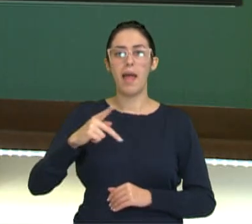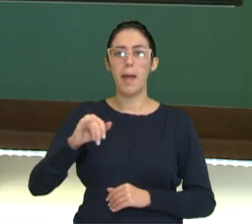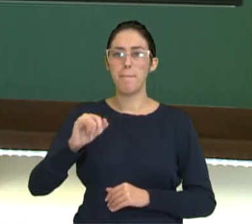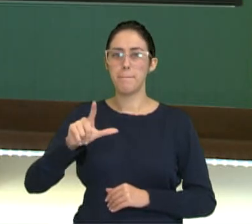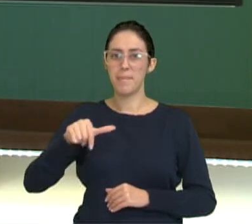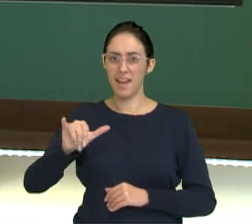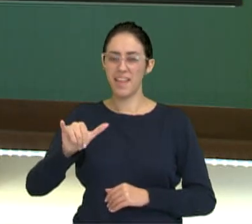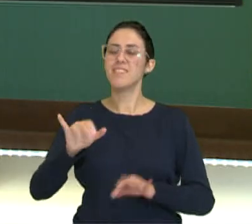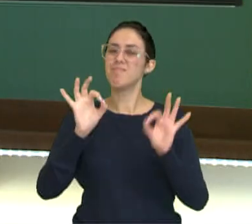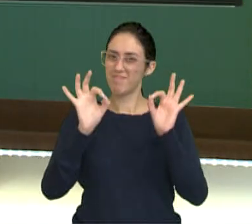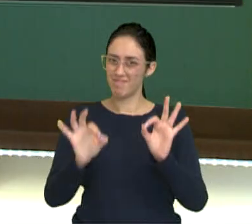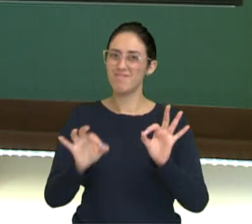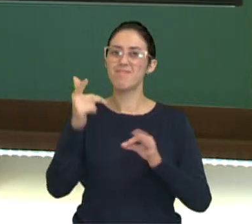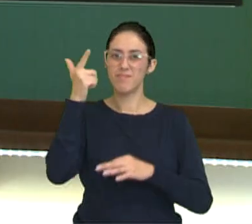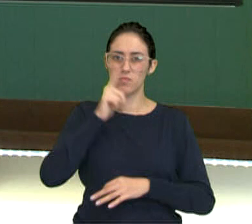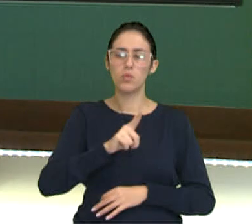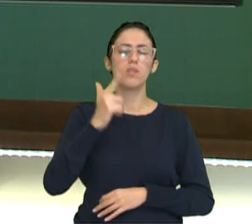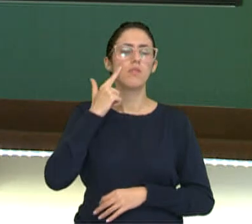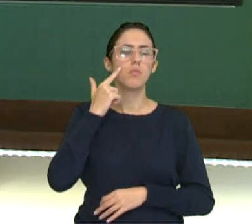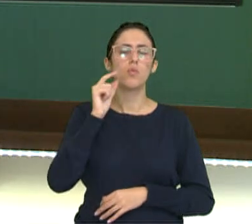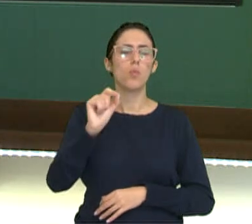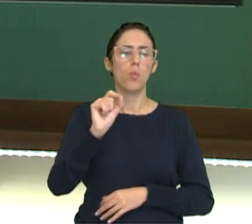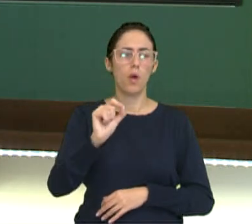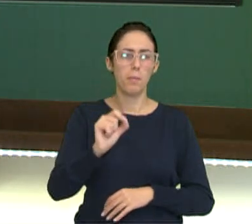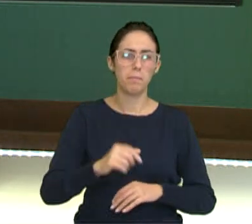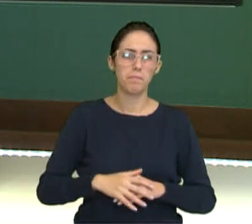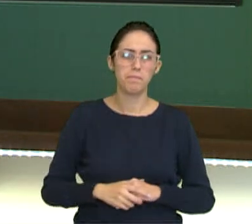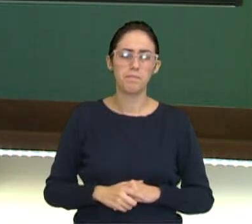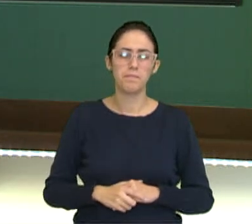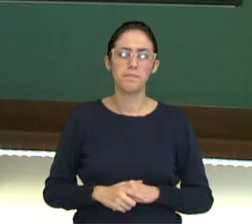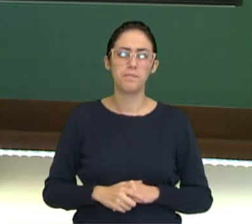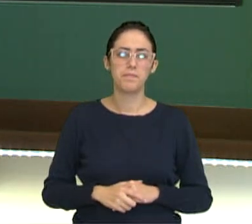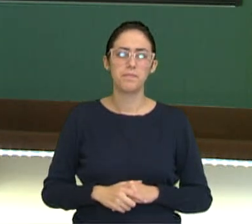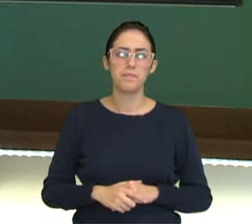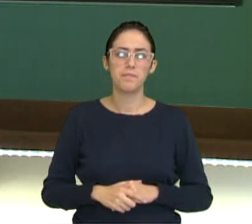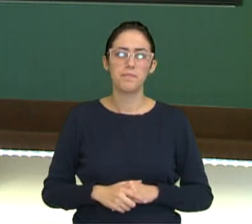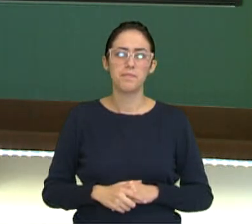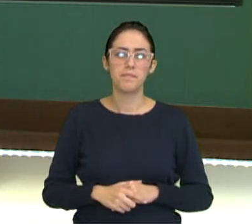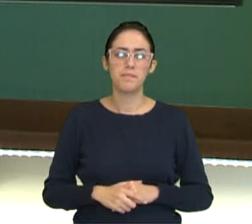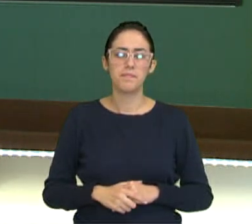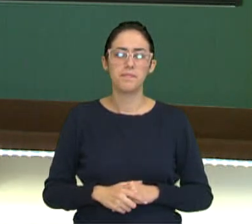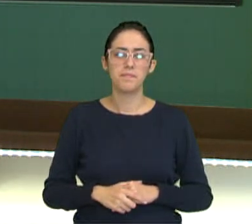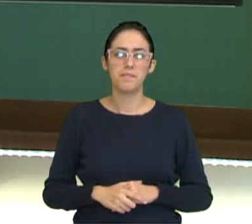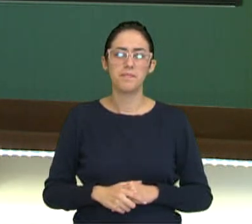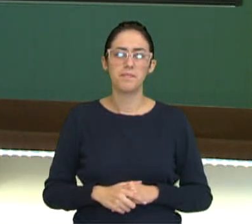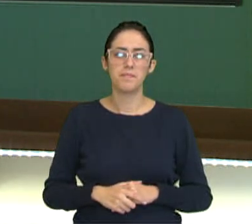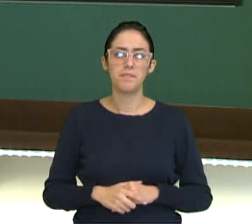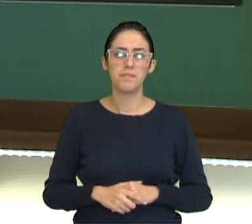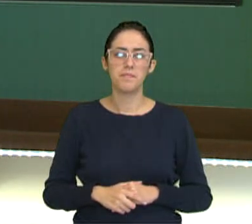acertou. Vamos rever o parágrafo? Catherine did not represent a political